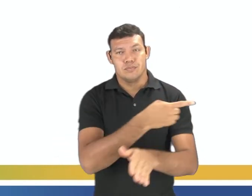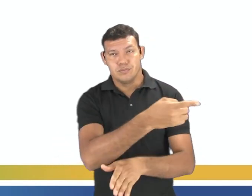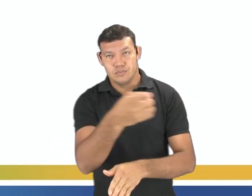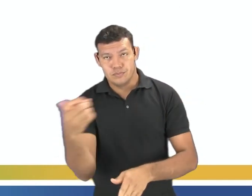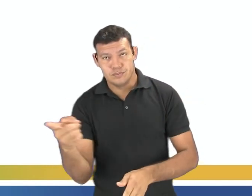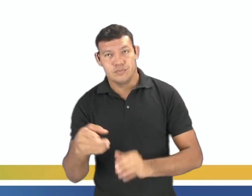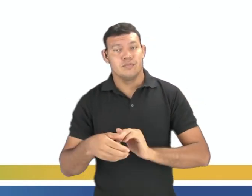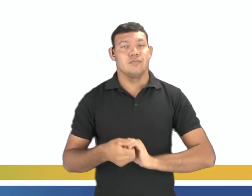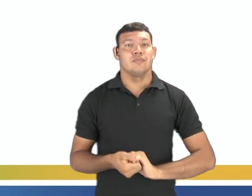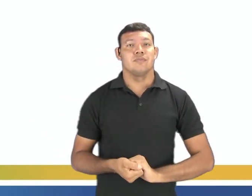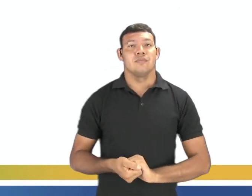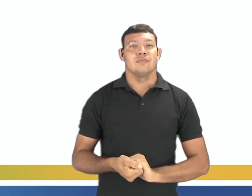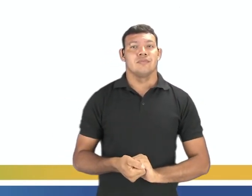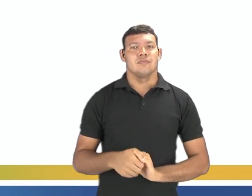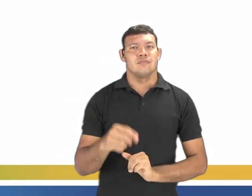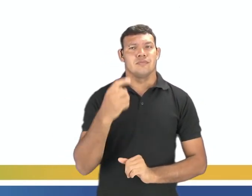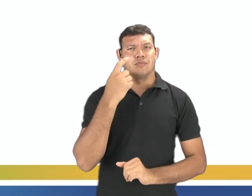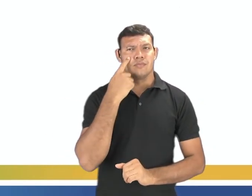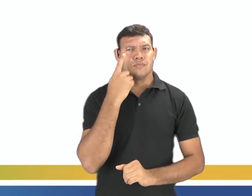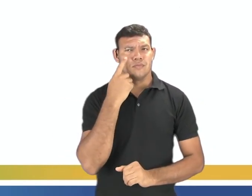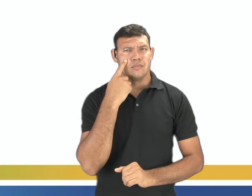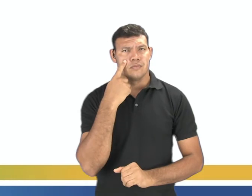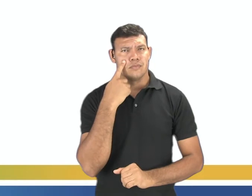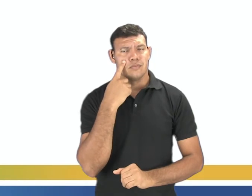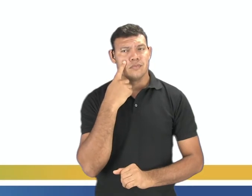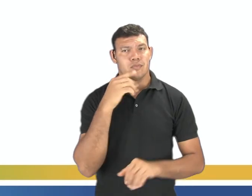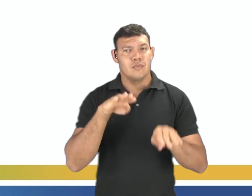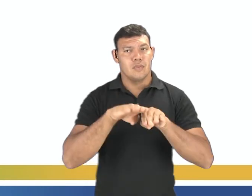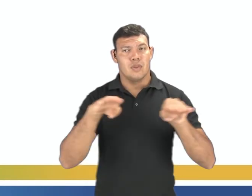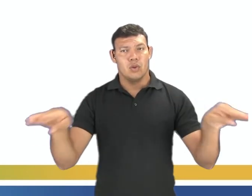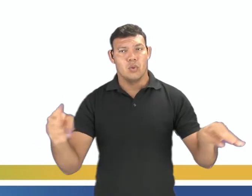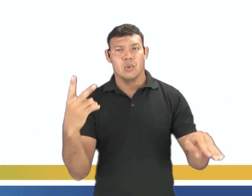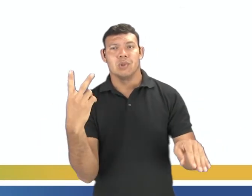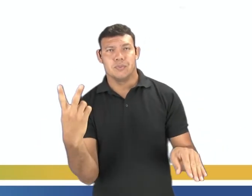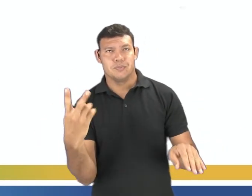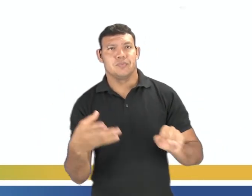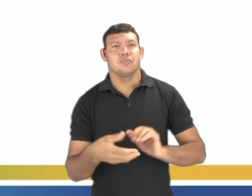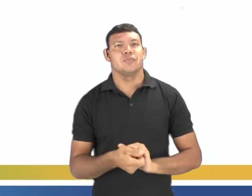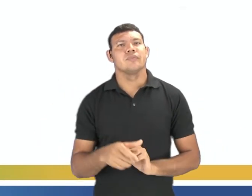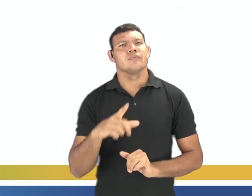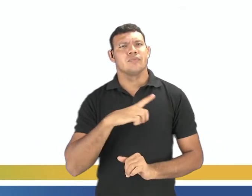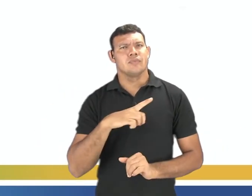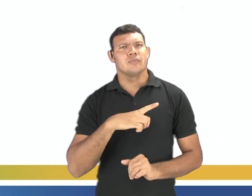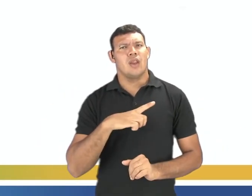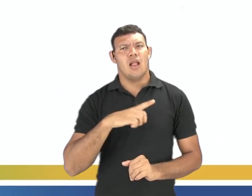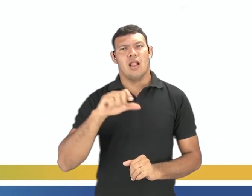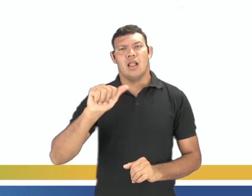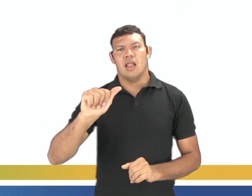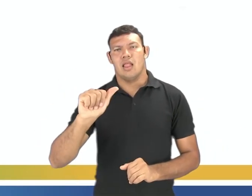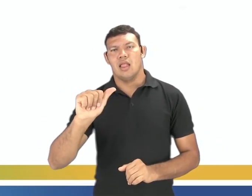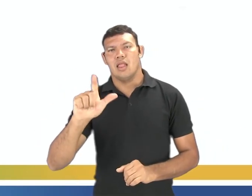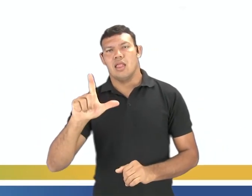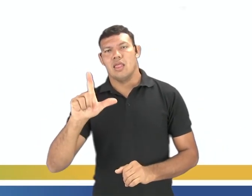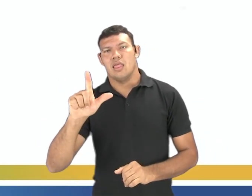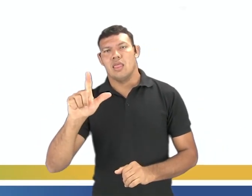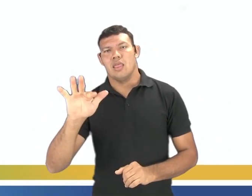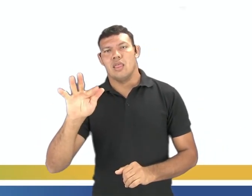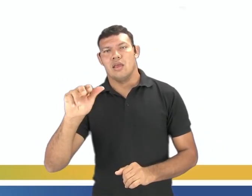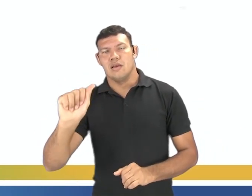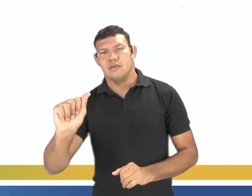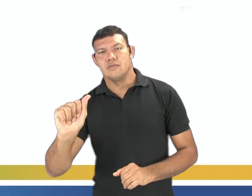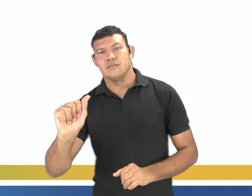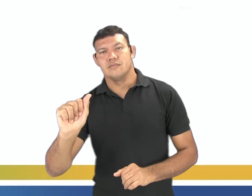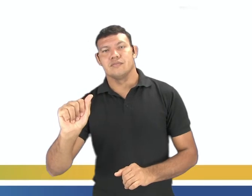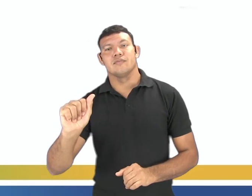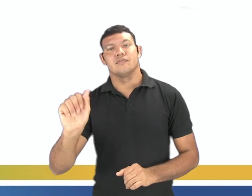apresentar vocês então observe os dois planos que eles têm na minha fatura de alfa e beta e elas podem conhecer